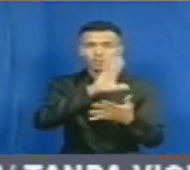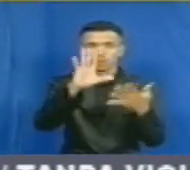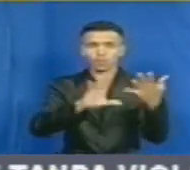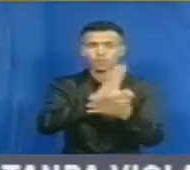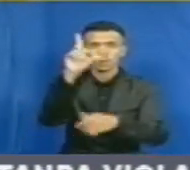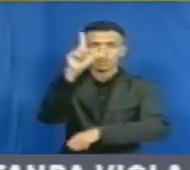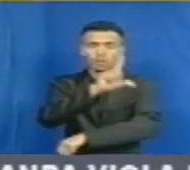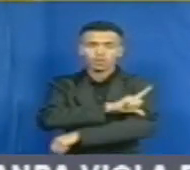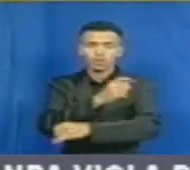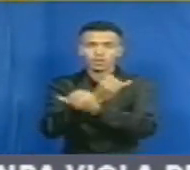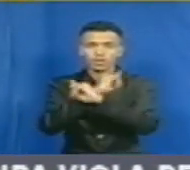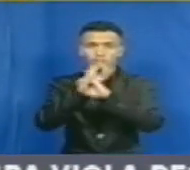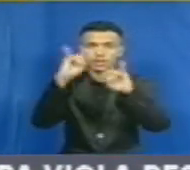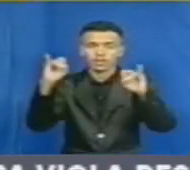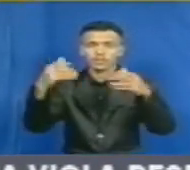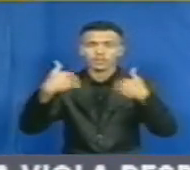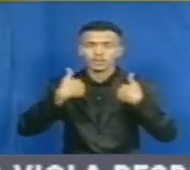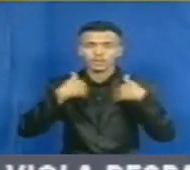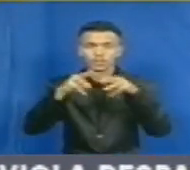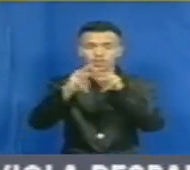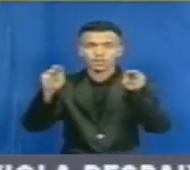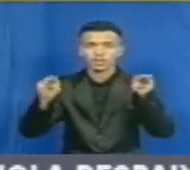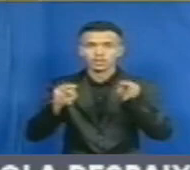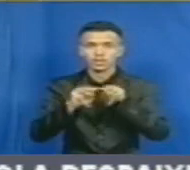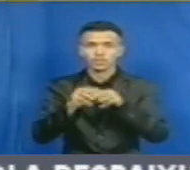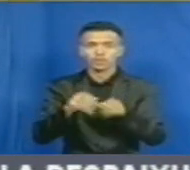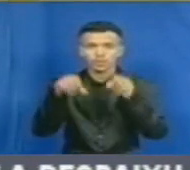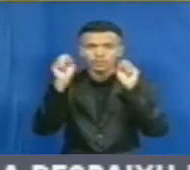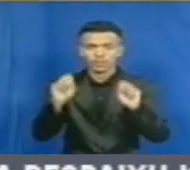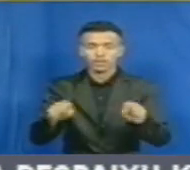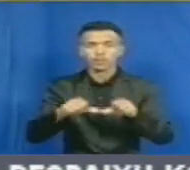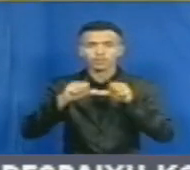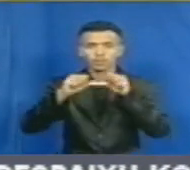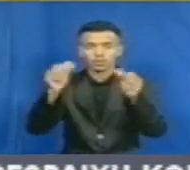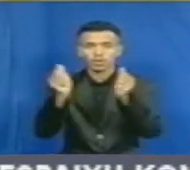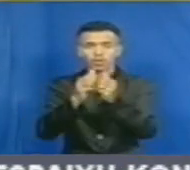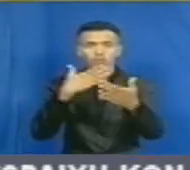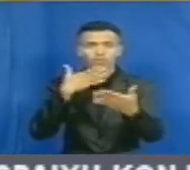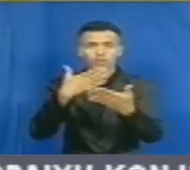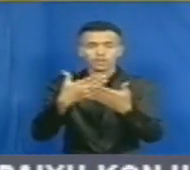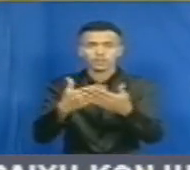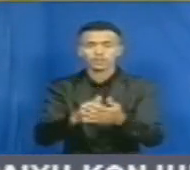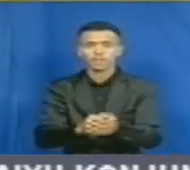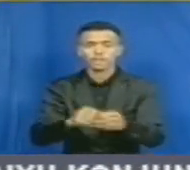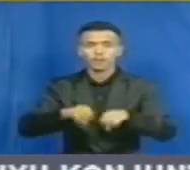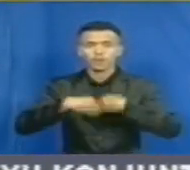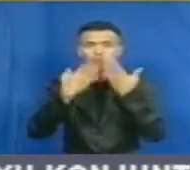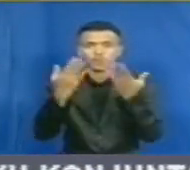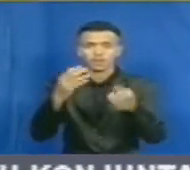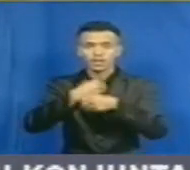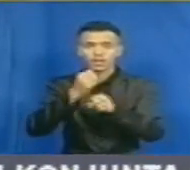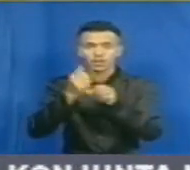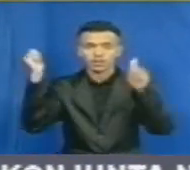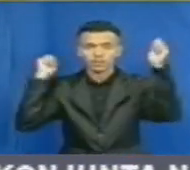a proclamação de independência de este município de Nia, boa tudo de Laudia, nomos o ensaio está falo e tenha aturar Nia, a turma